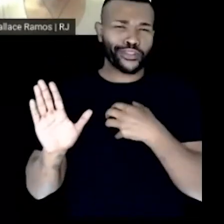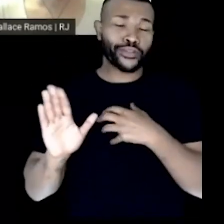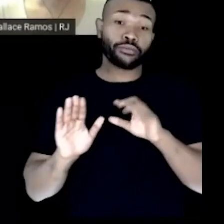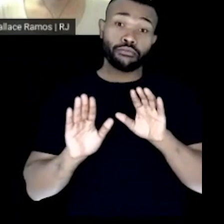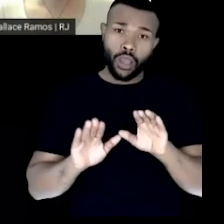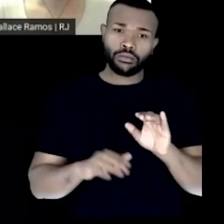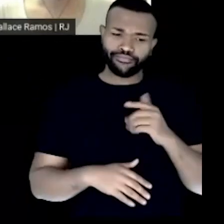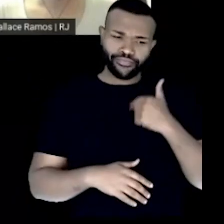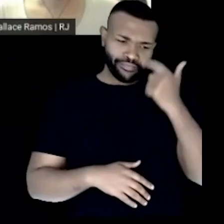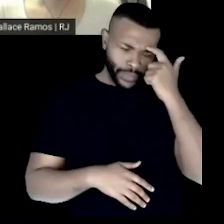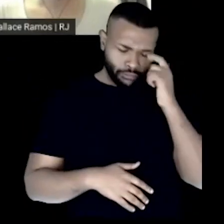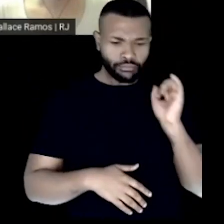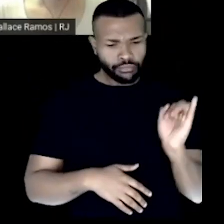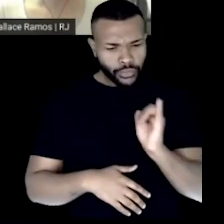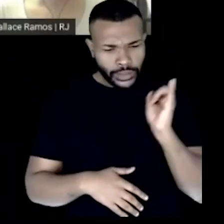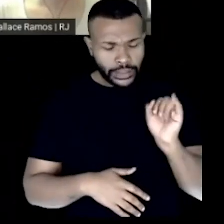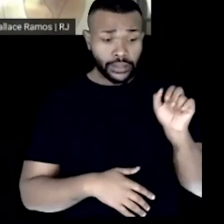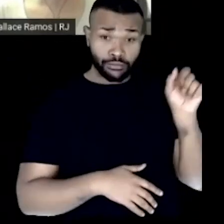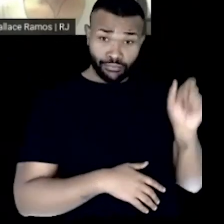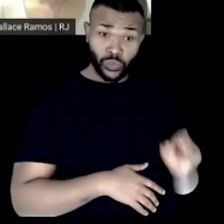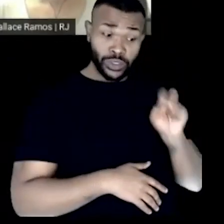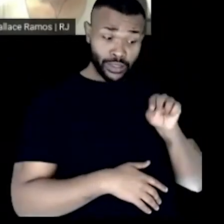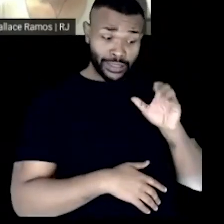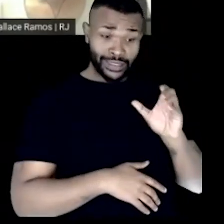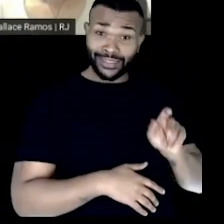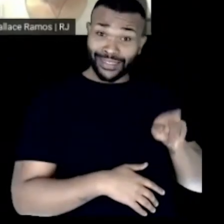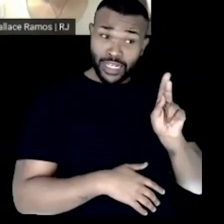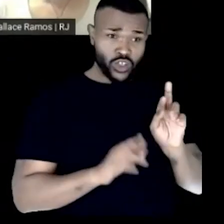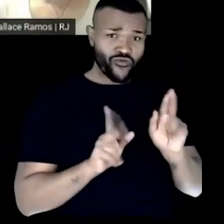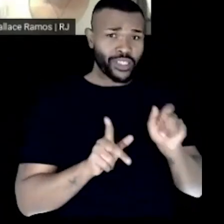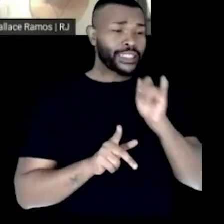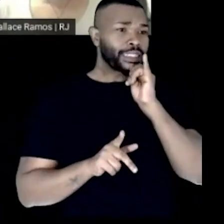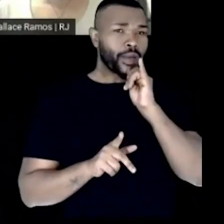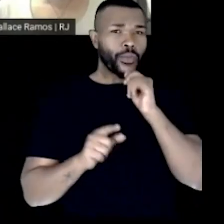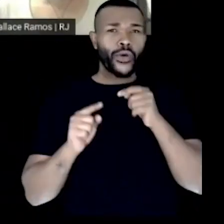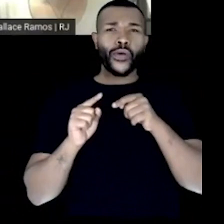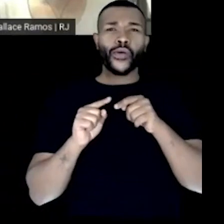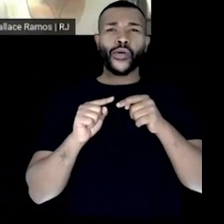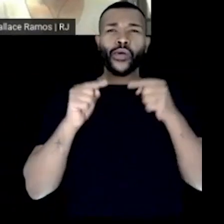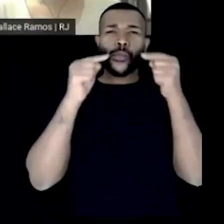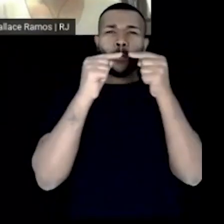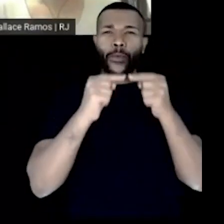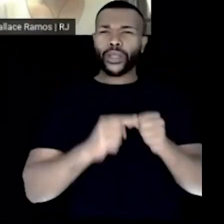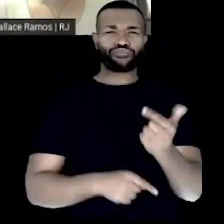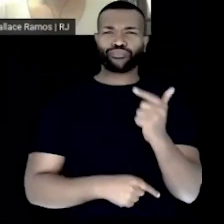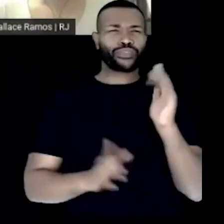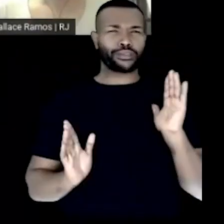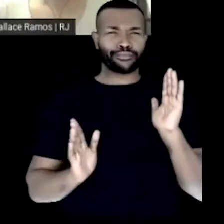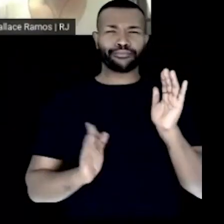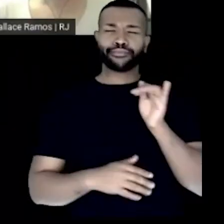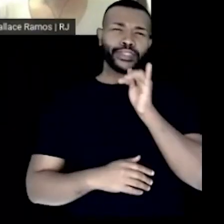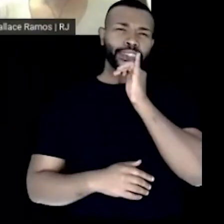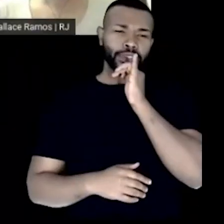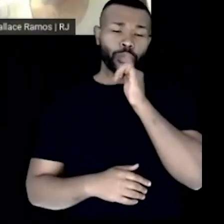ser. E para mim era importante que a Nick não fosse isso. Era importante que a Nick não tivesse a checklist. Sabe?